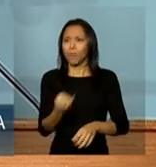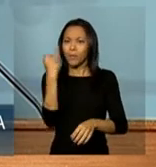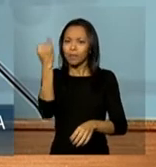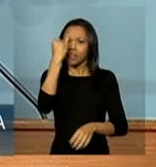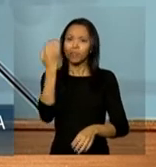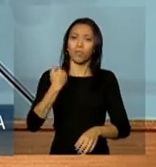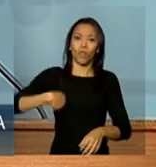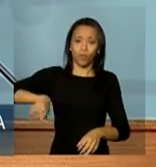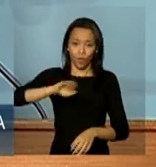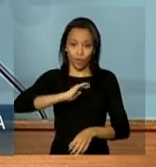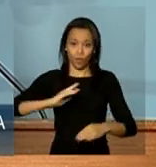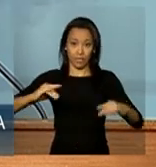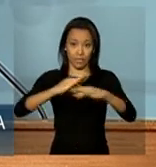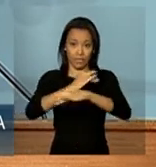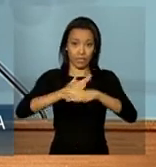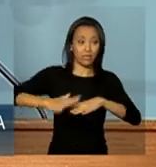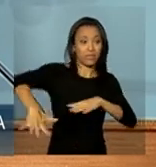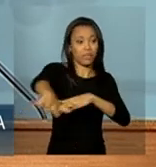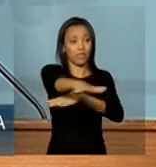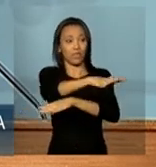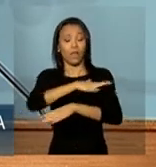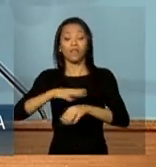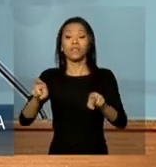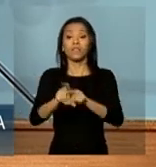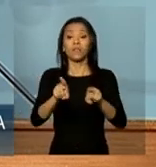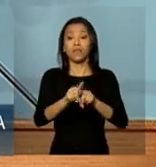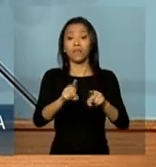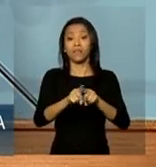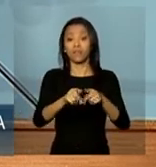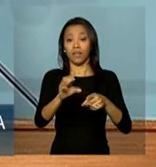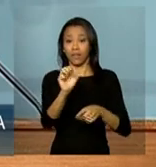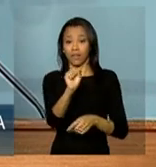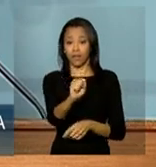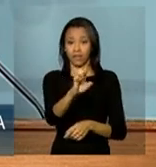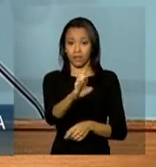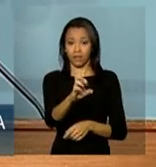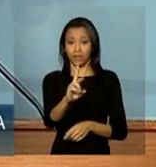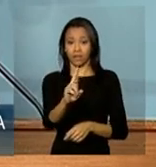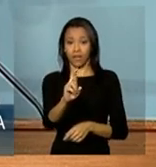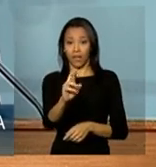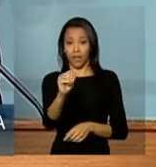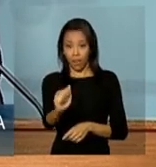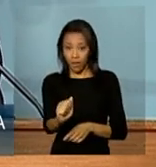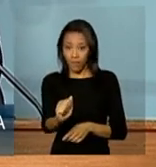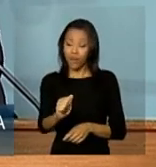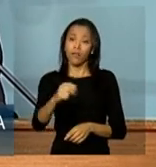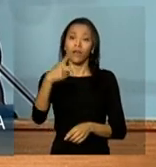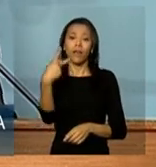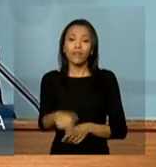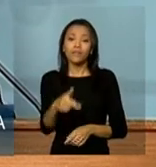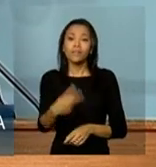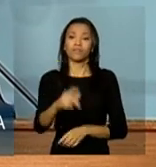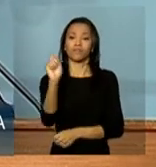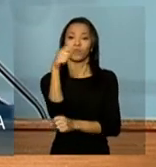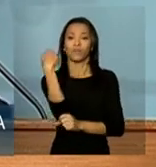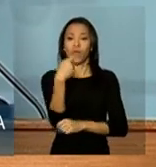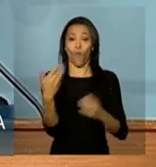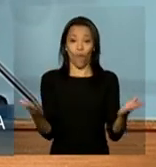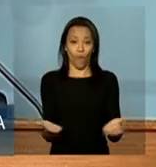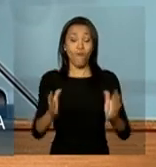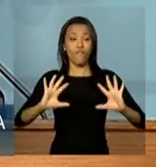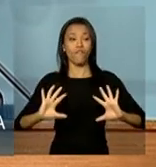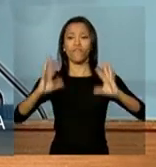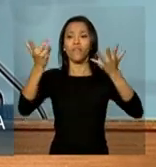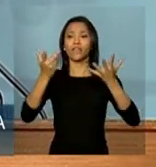da Serra Gaúcha. Nós estamos celebrando os festejos da Festa da Uva e por isso